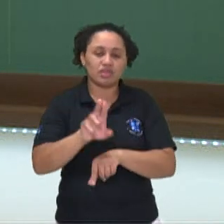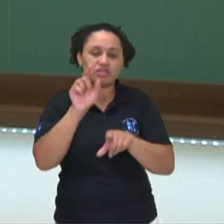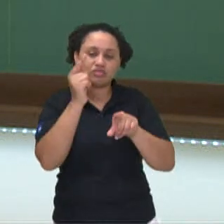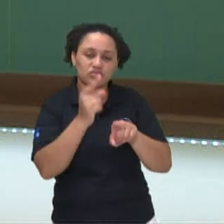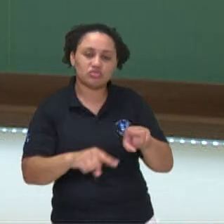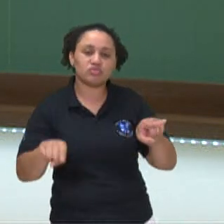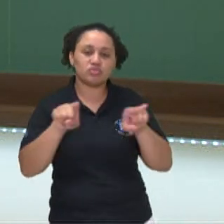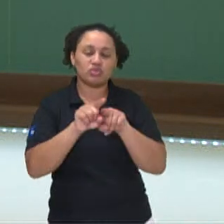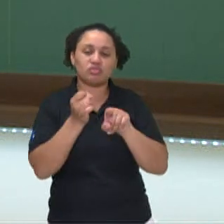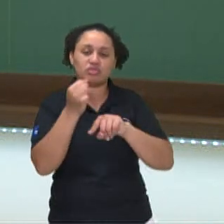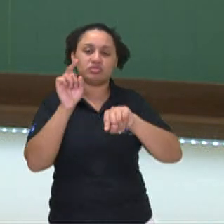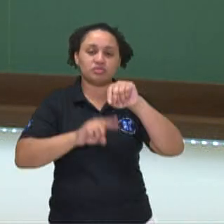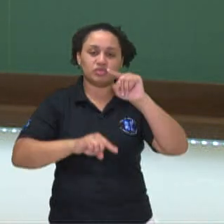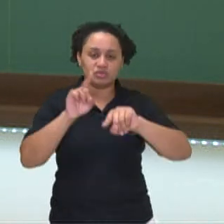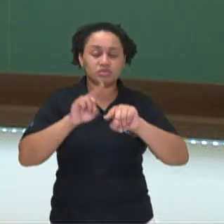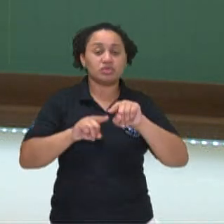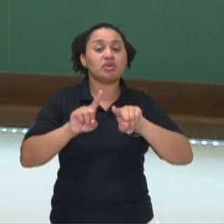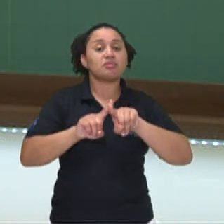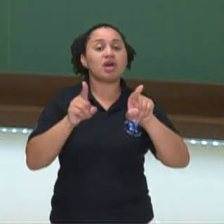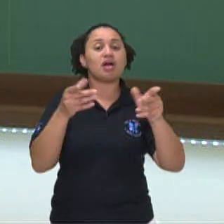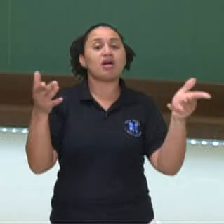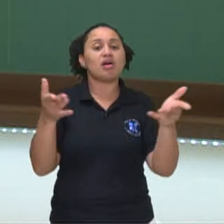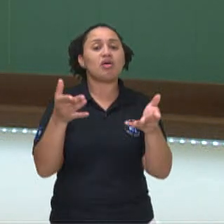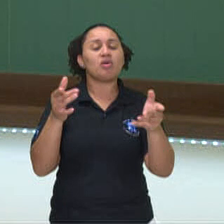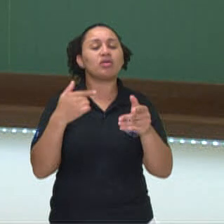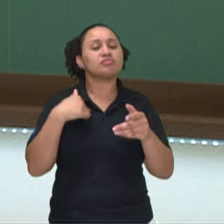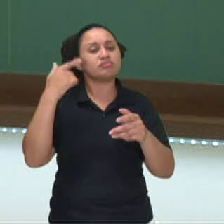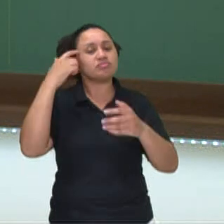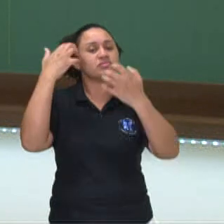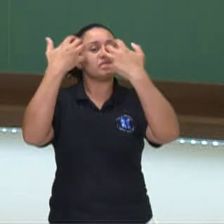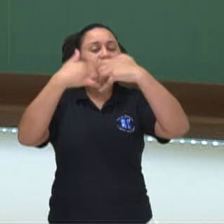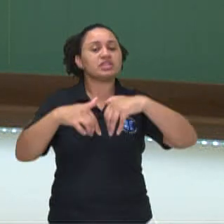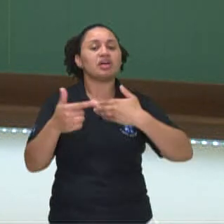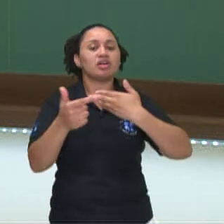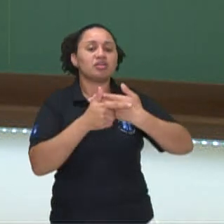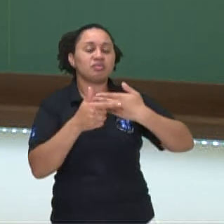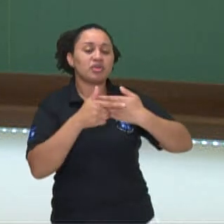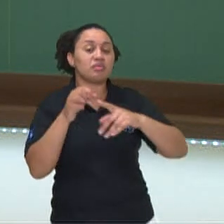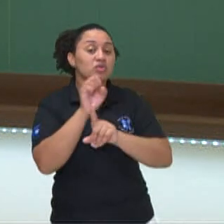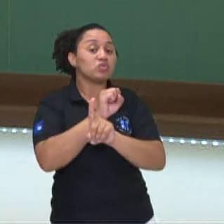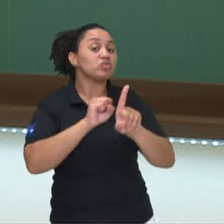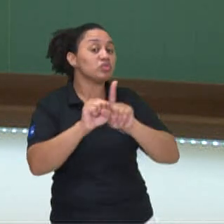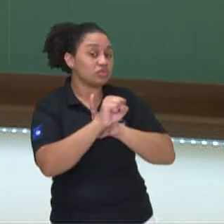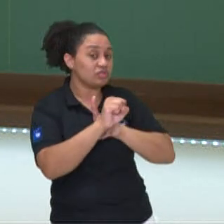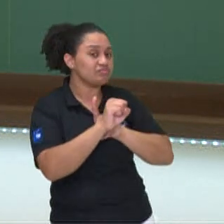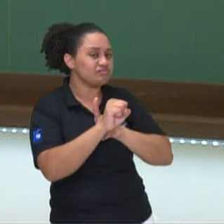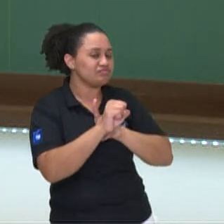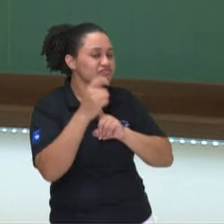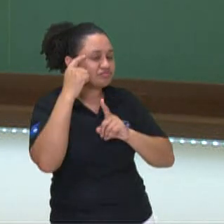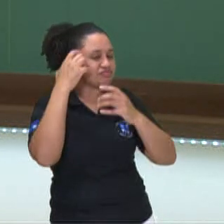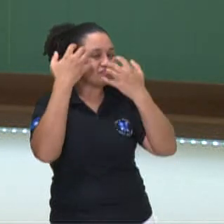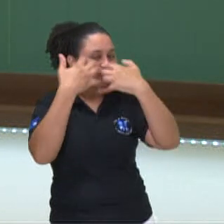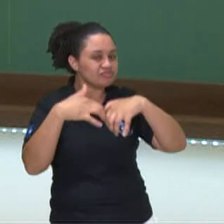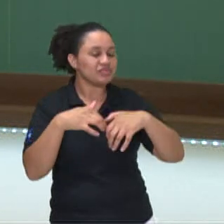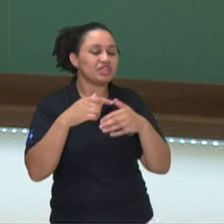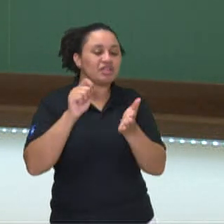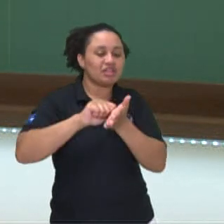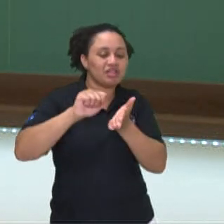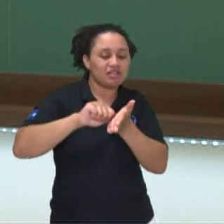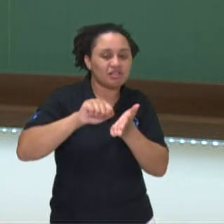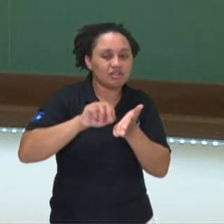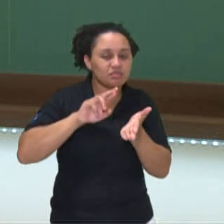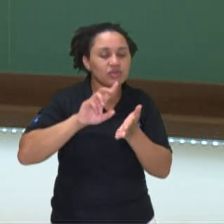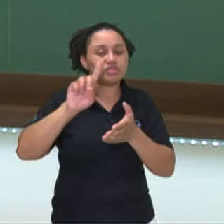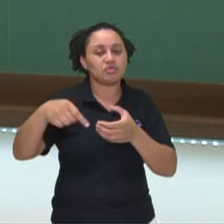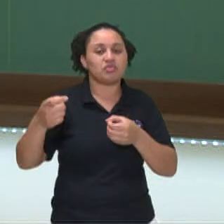reutilizar algum produto, mas agora a gente tem que pensar no papel social da reciclagem. Pensa um pouquinho, anota no seu